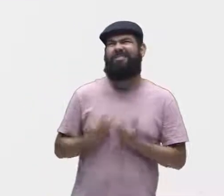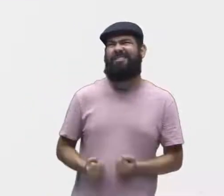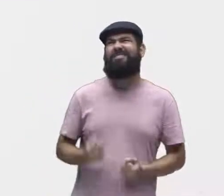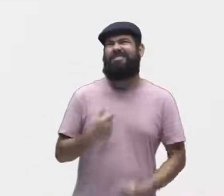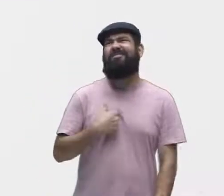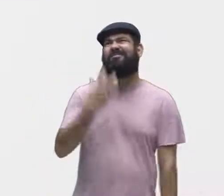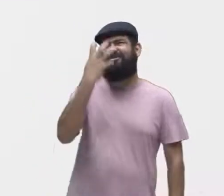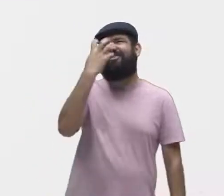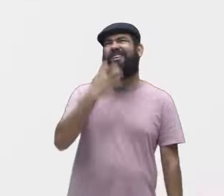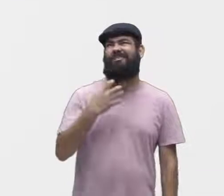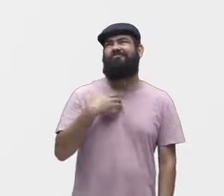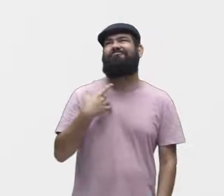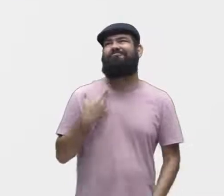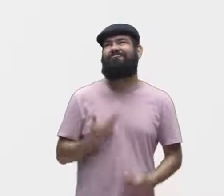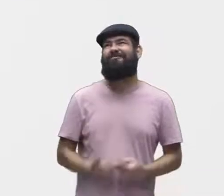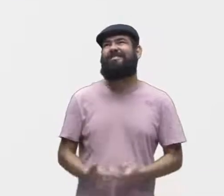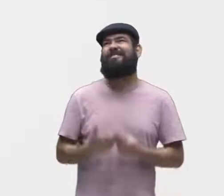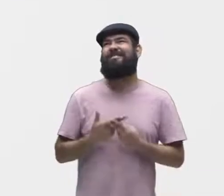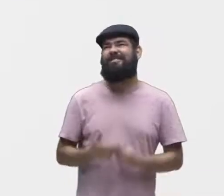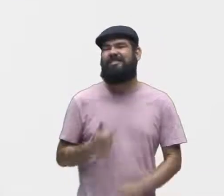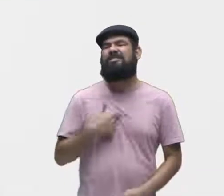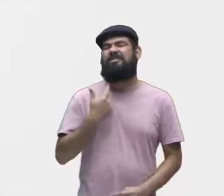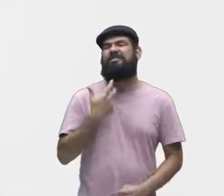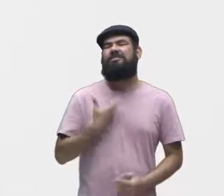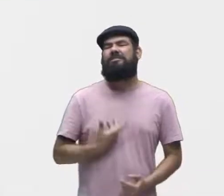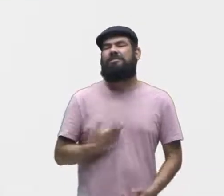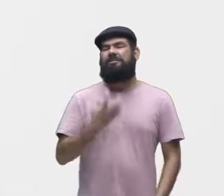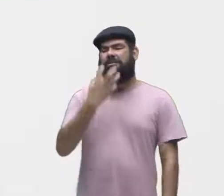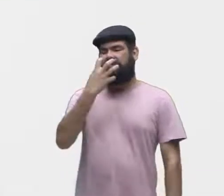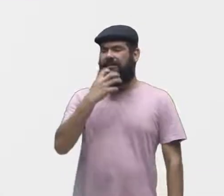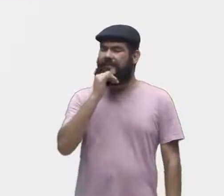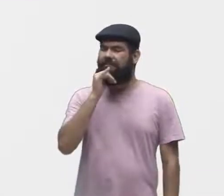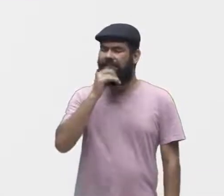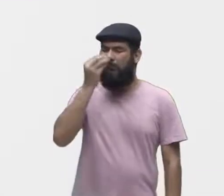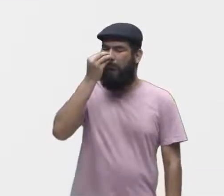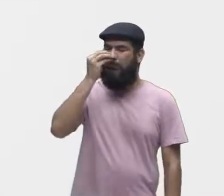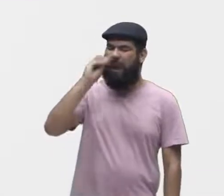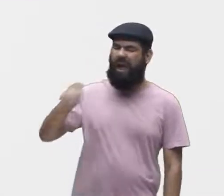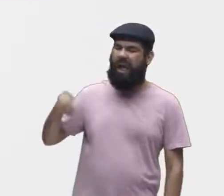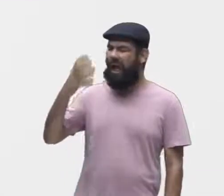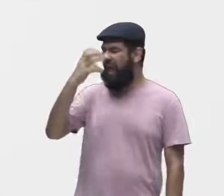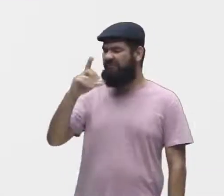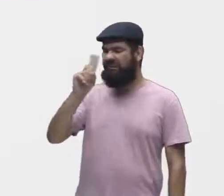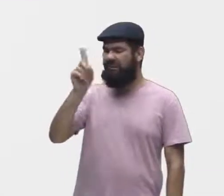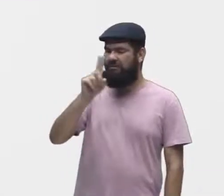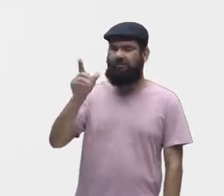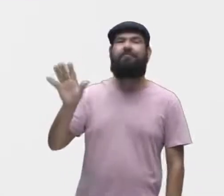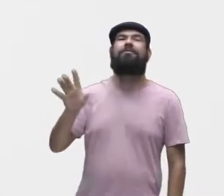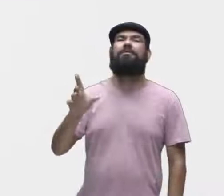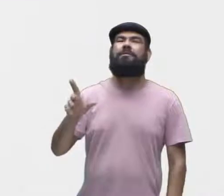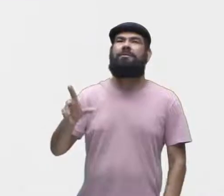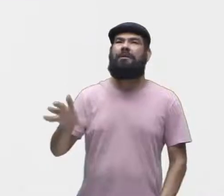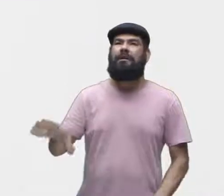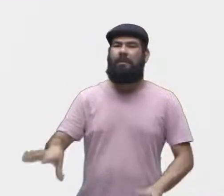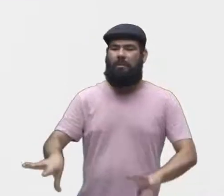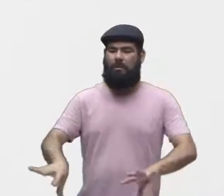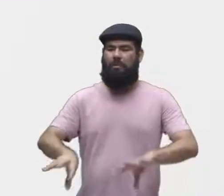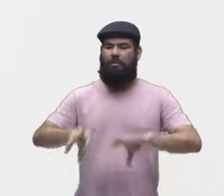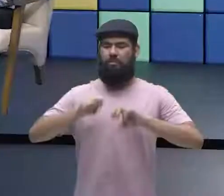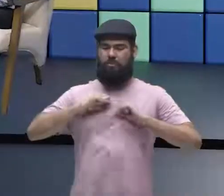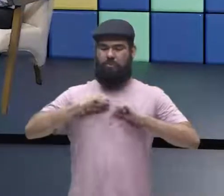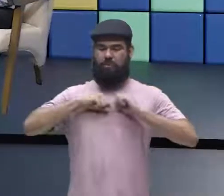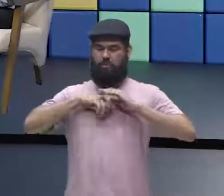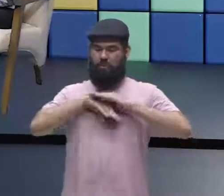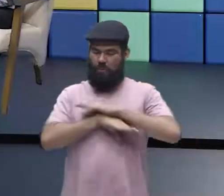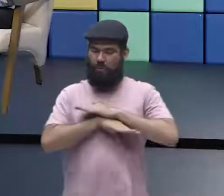nós não tem como ignorar, porque se eu ignorar, como eu falei para você, Sabrina, isso vai congelar dentro de mim. E isso não